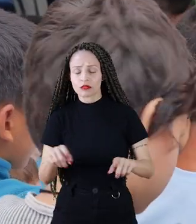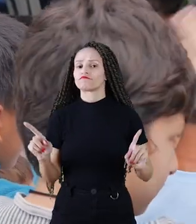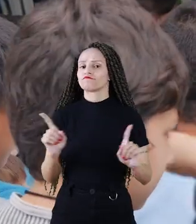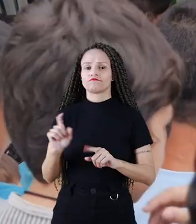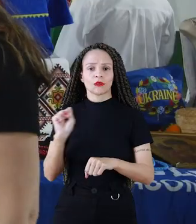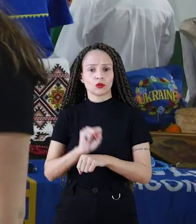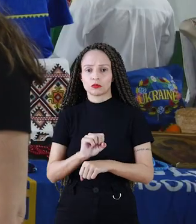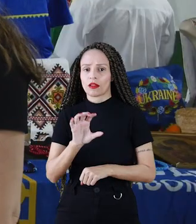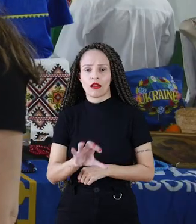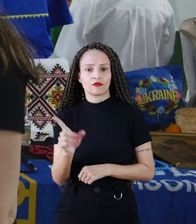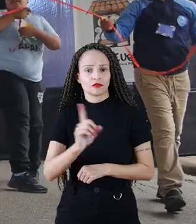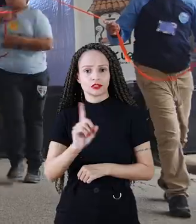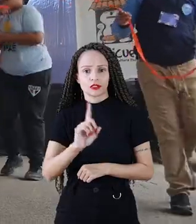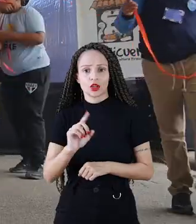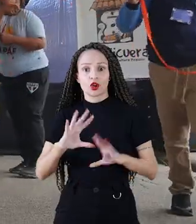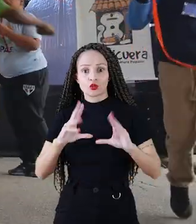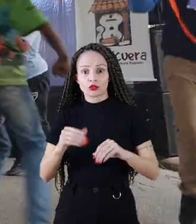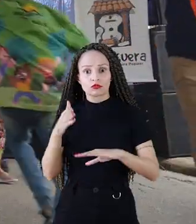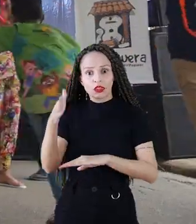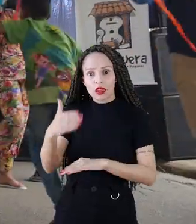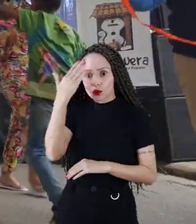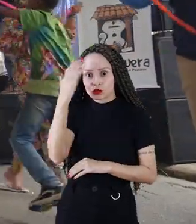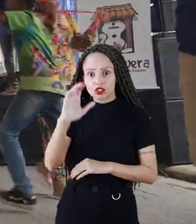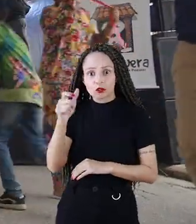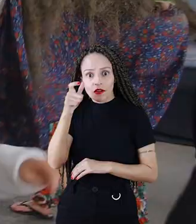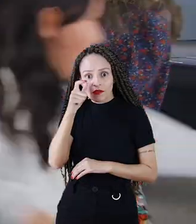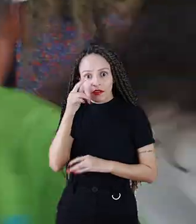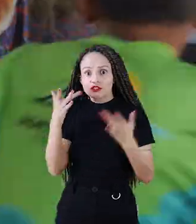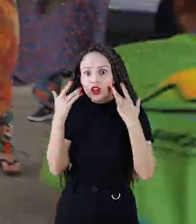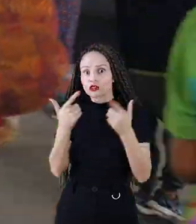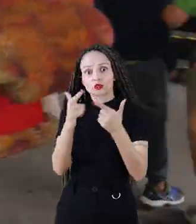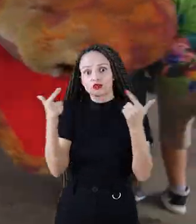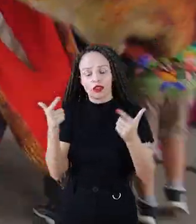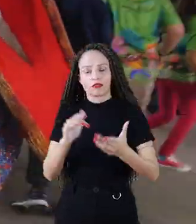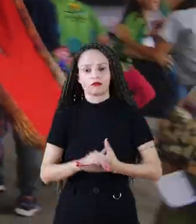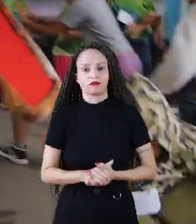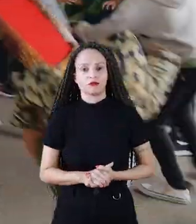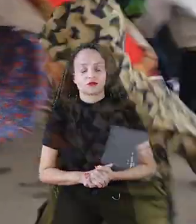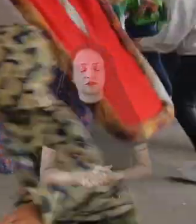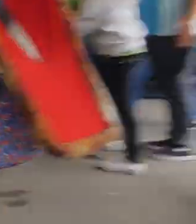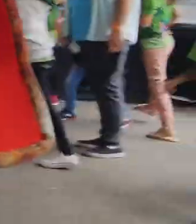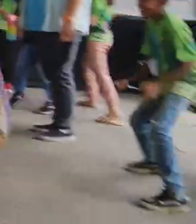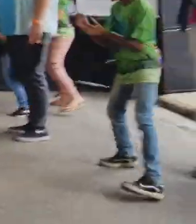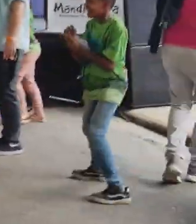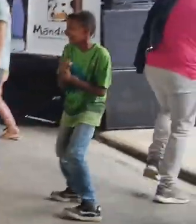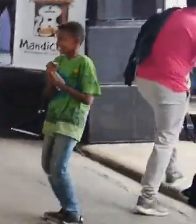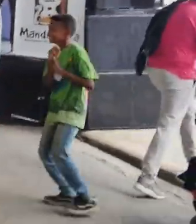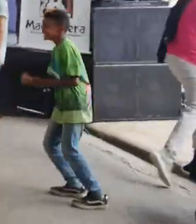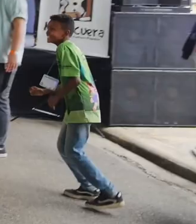cidade não esperava isso aqui não desse nível não nem todos vai poder ir até Curitiba ver um teatro uma exposição não sequência de imagens das